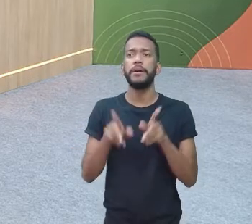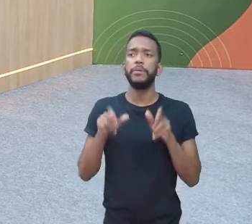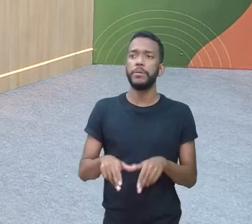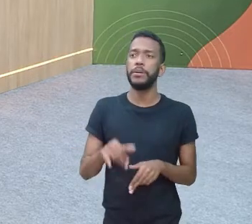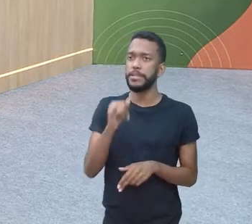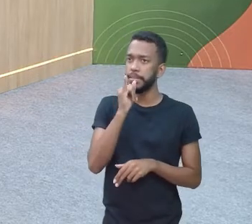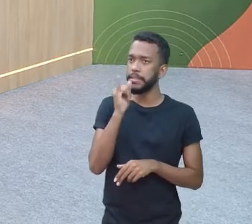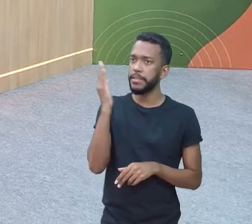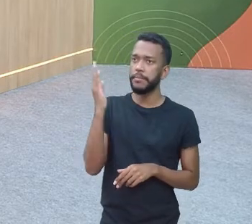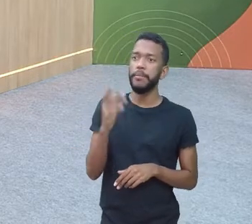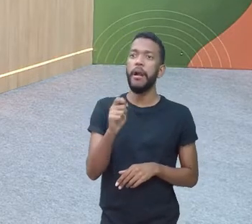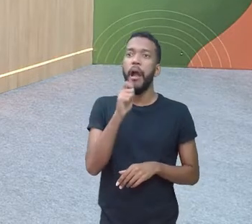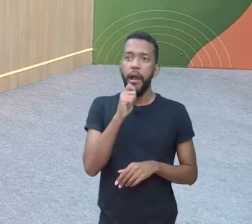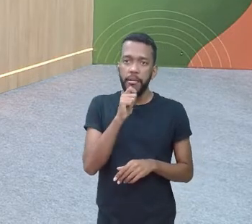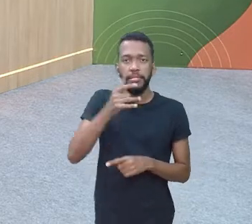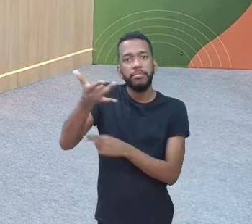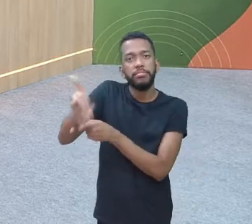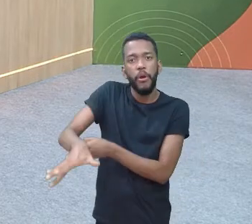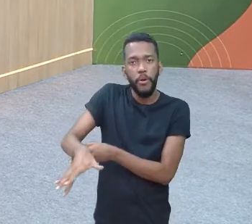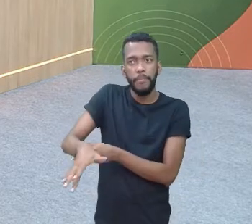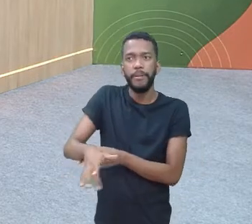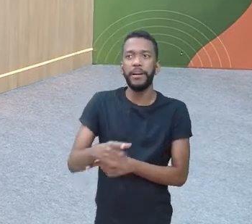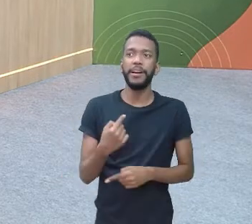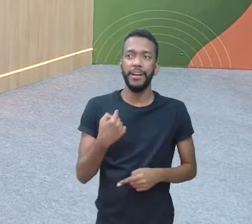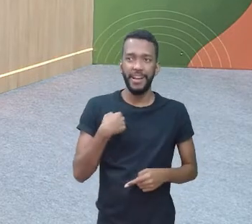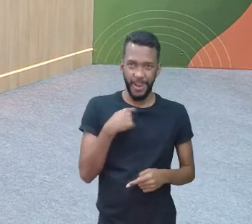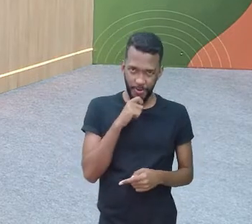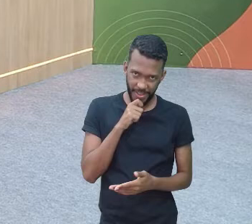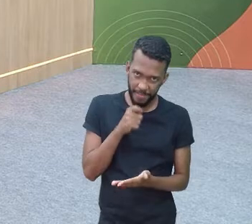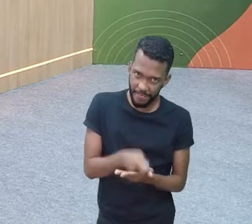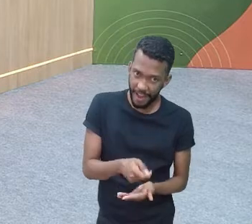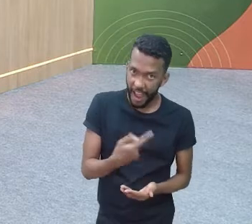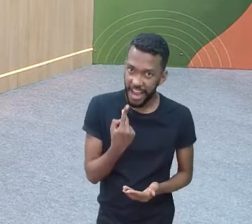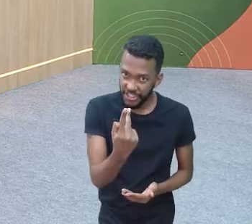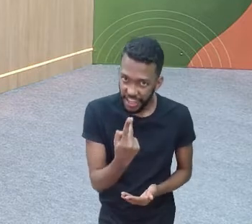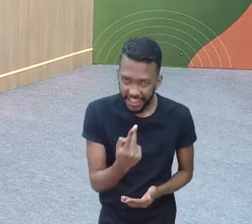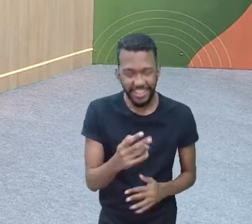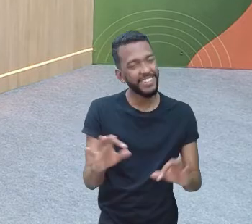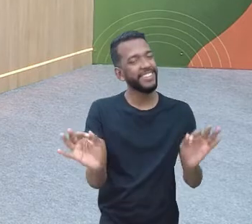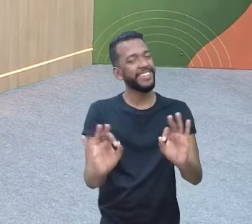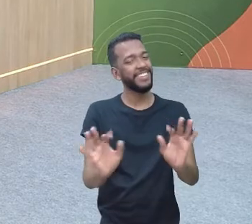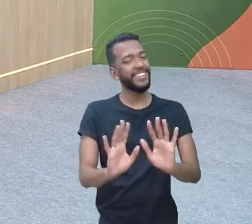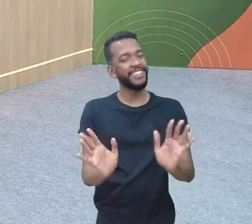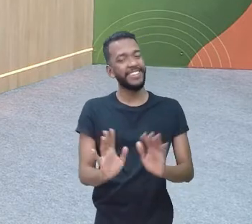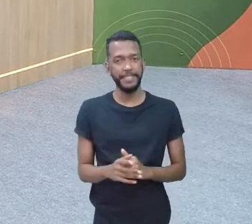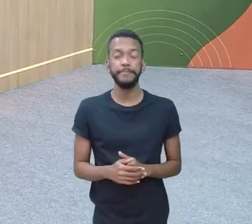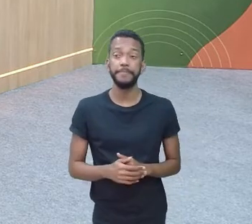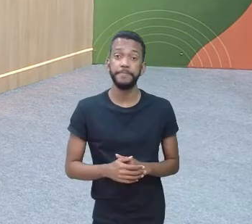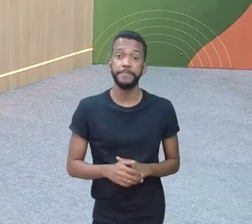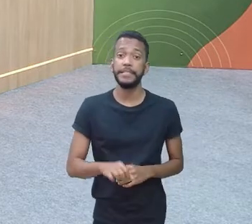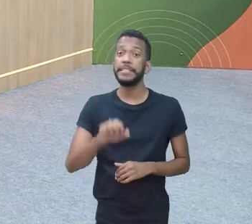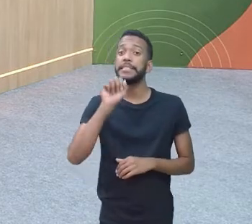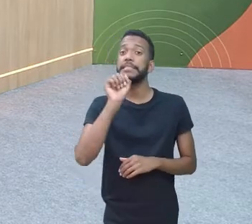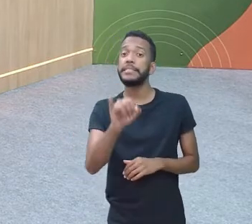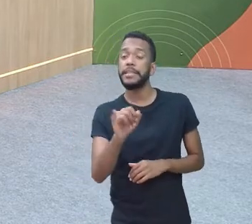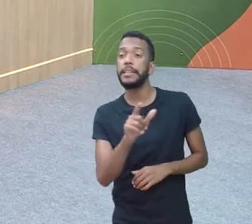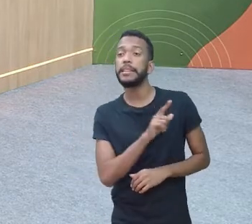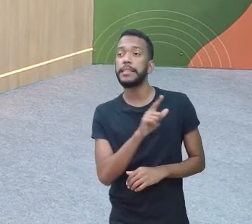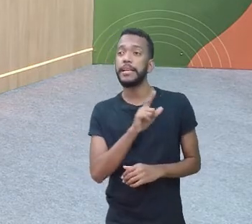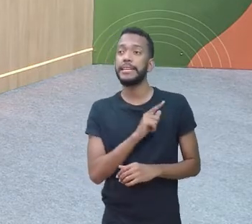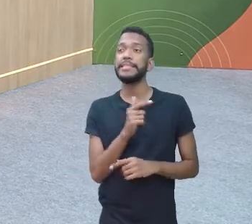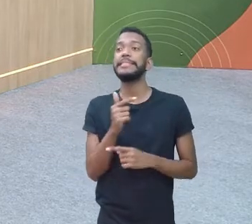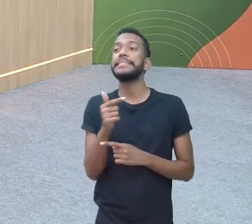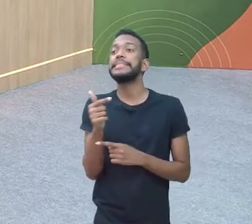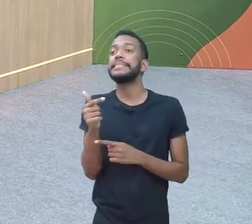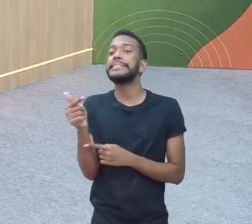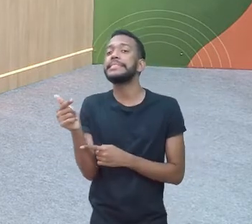o valor que a gente ainda está devendo. Que a gente não, né? Que eu ainda estou devendo. Então, nesse caso, se foram pagos 7 num